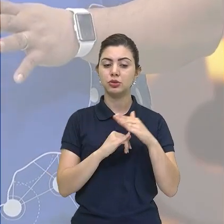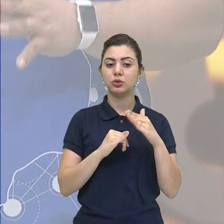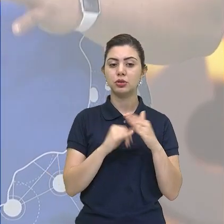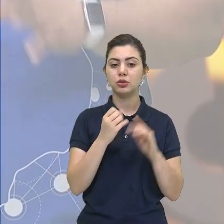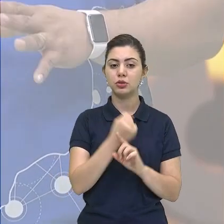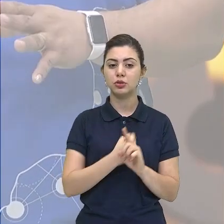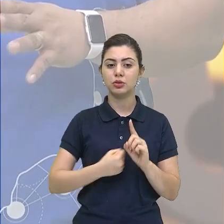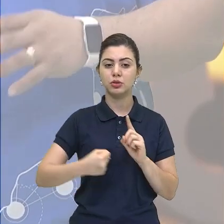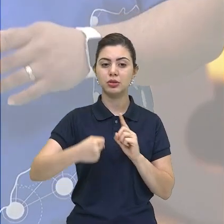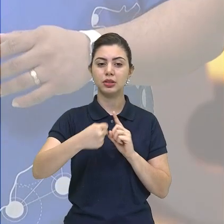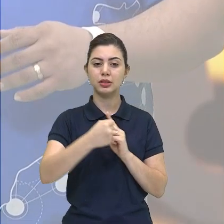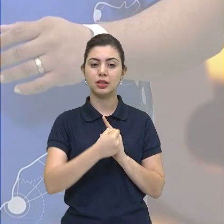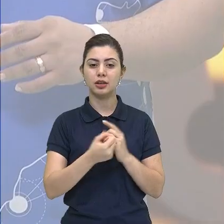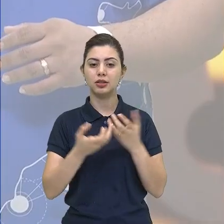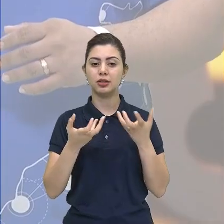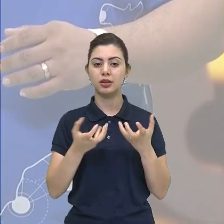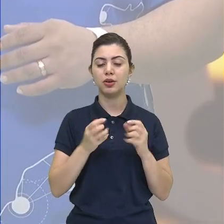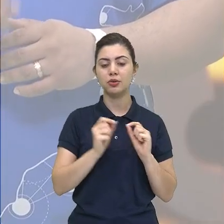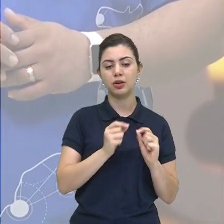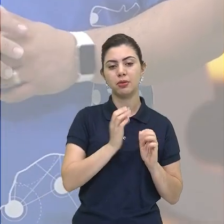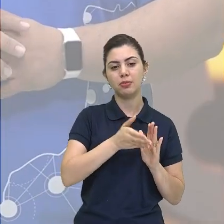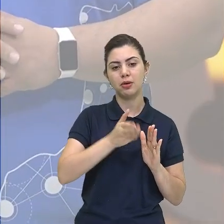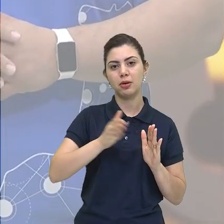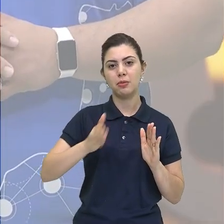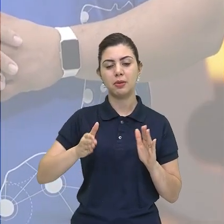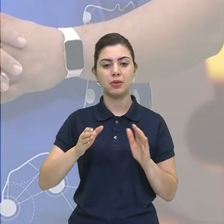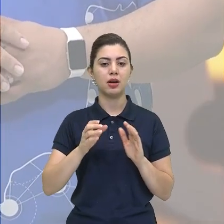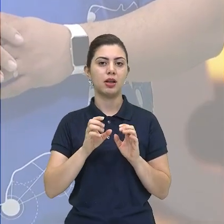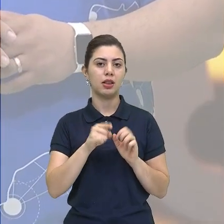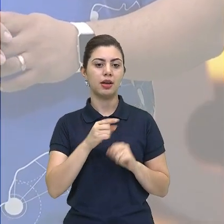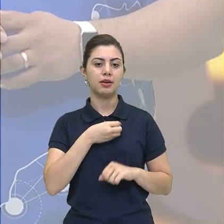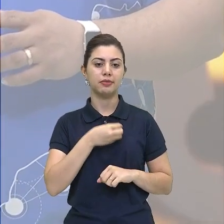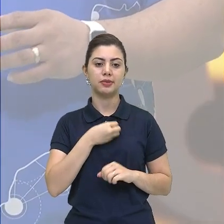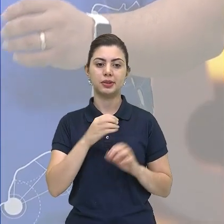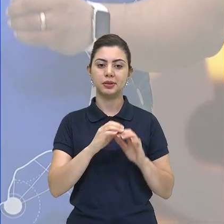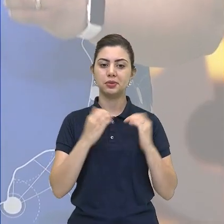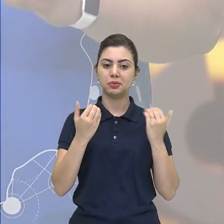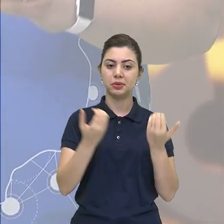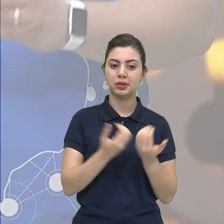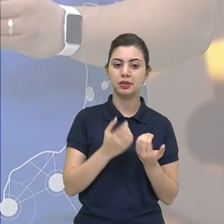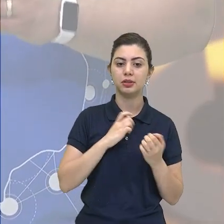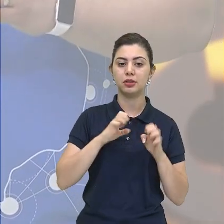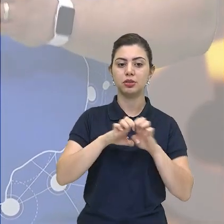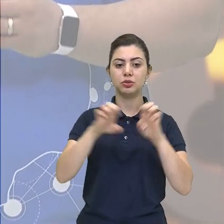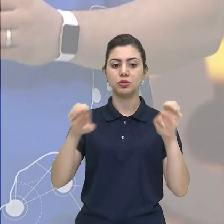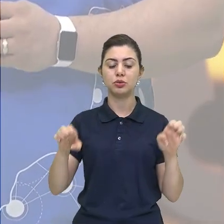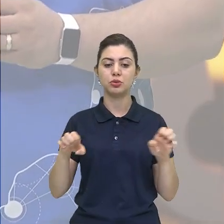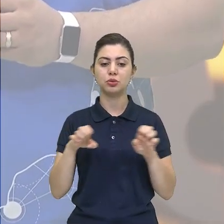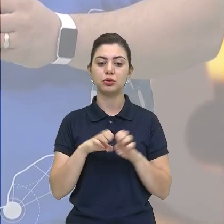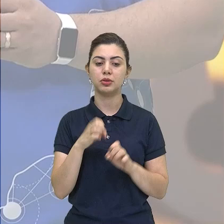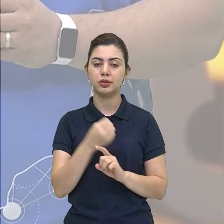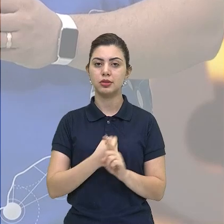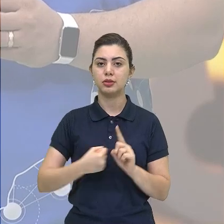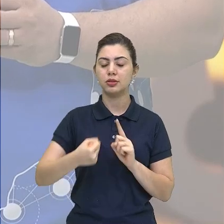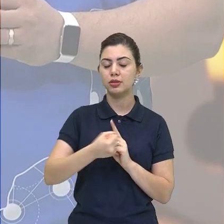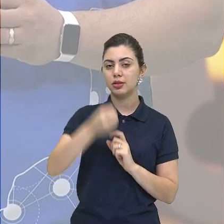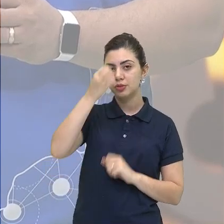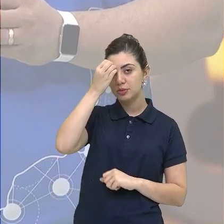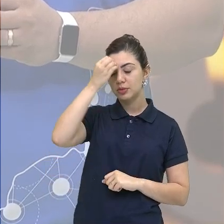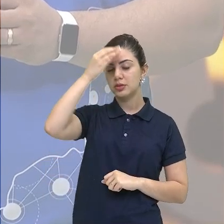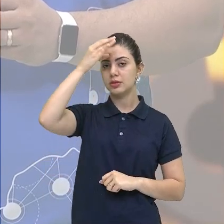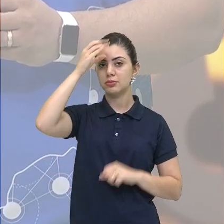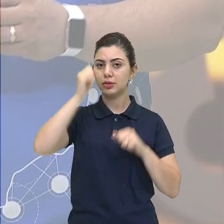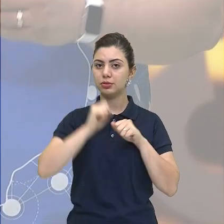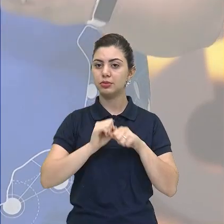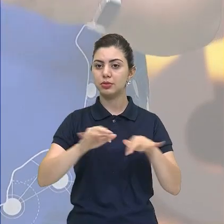regulavam a vida comunitária. Essas estruturas garantiam coesão social e transmissão de conhecimentos.